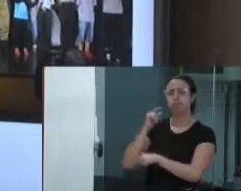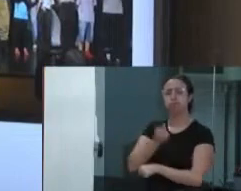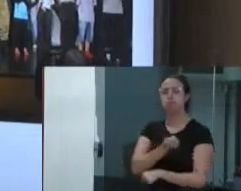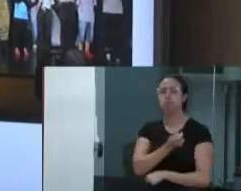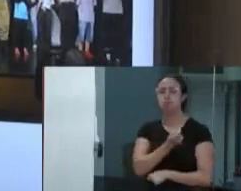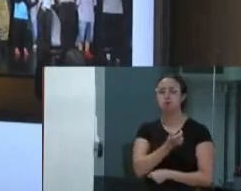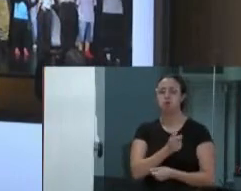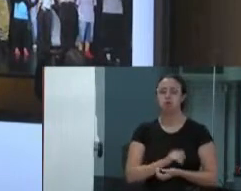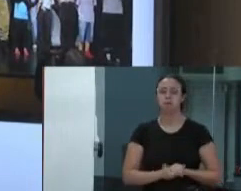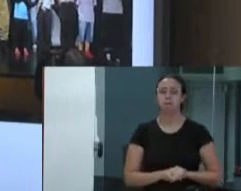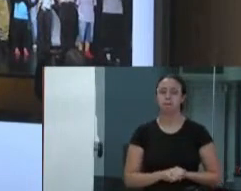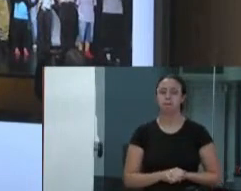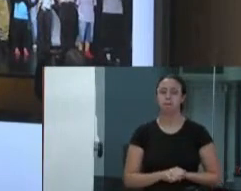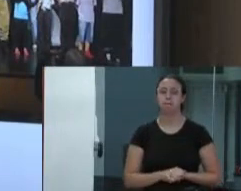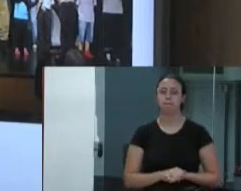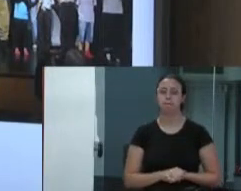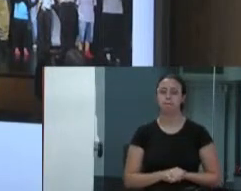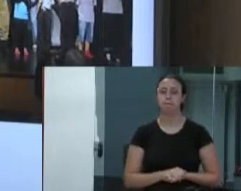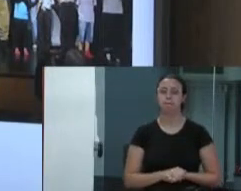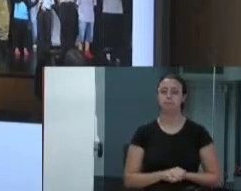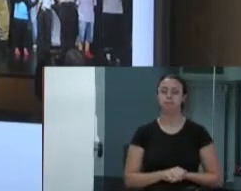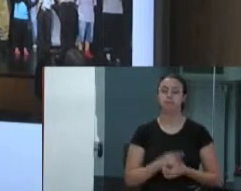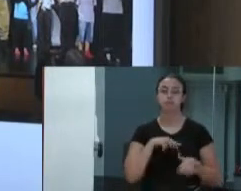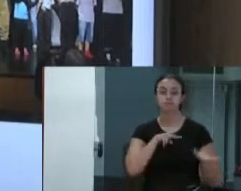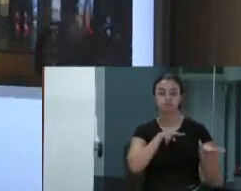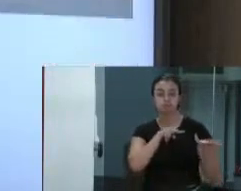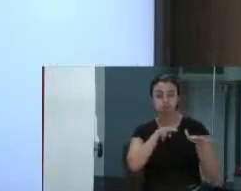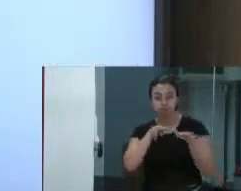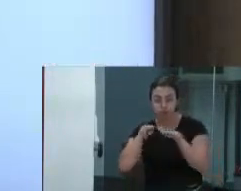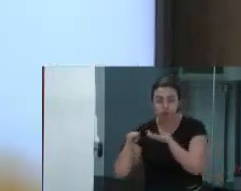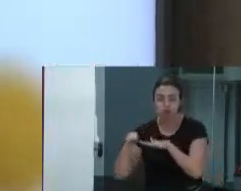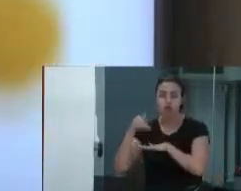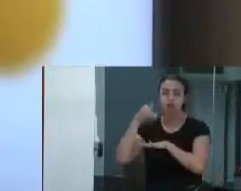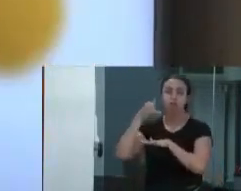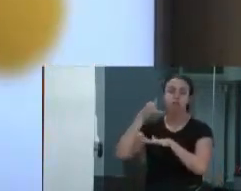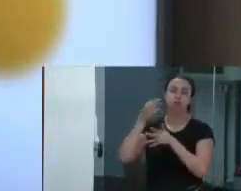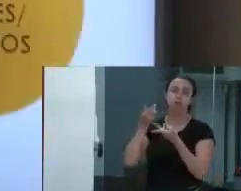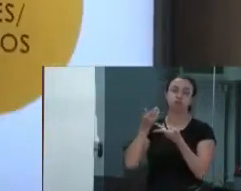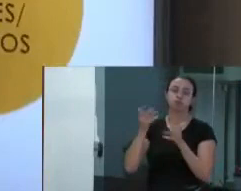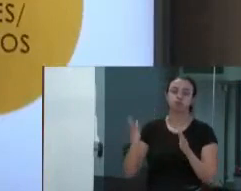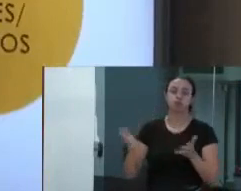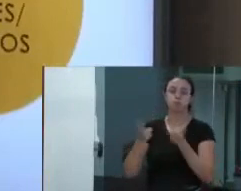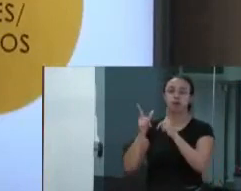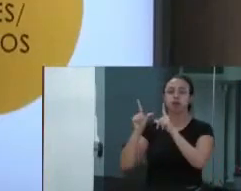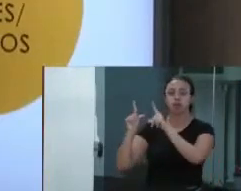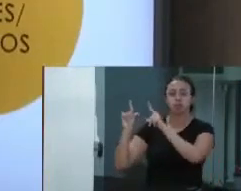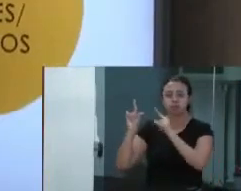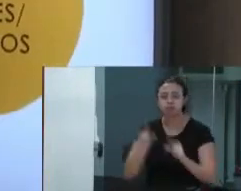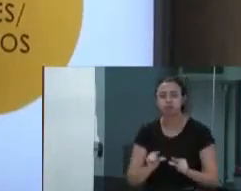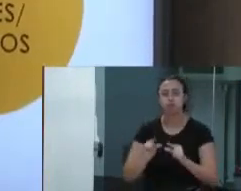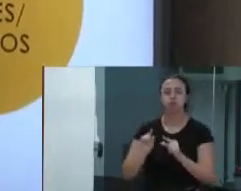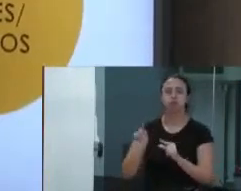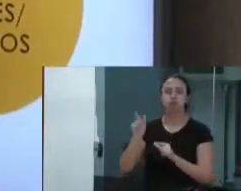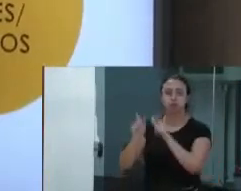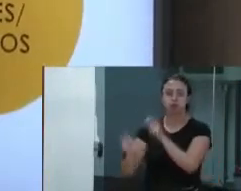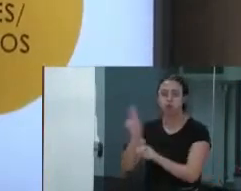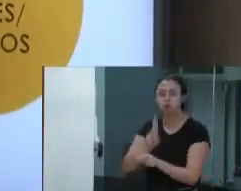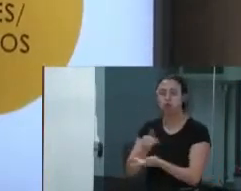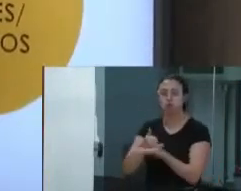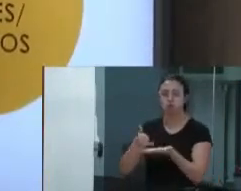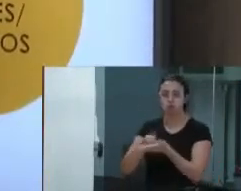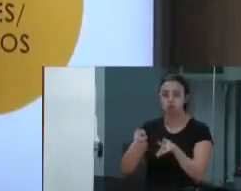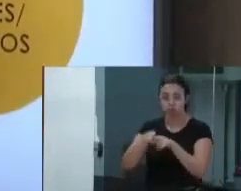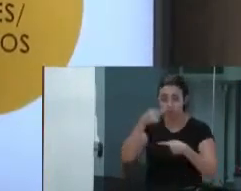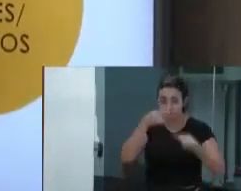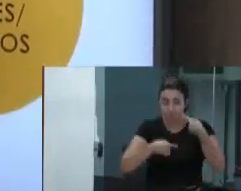dos registros. Tivemos a semana, né, de prevenção às drogas, foi um grande sucesso. A política para as